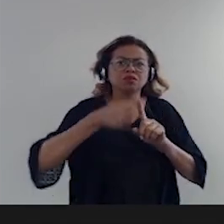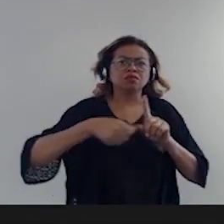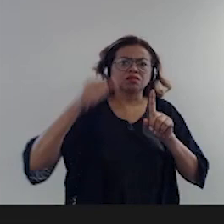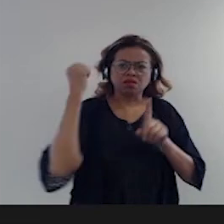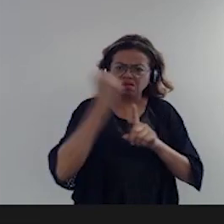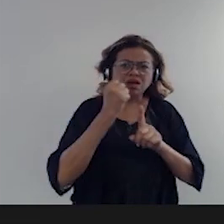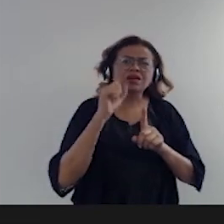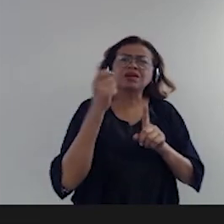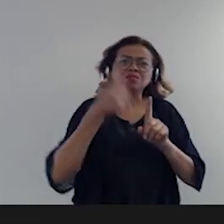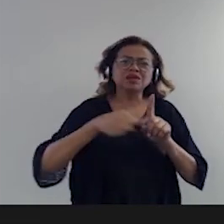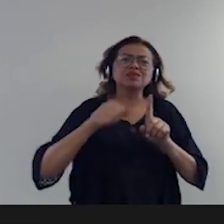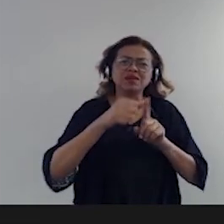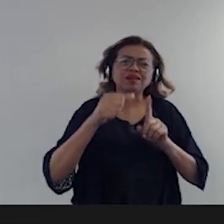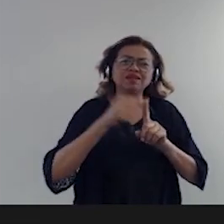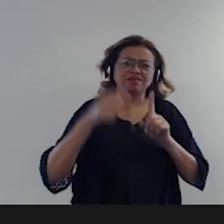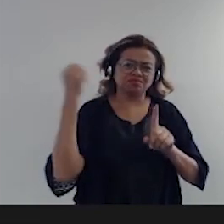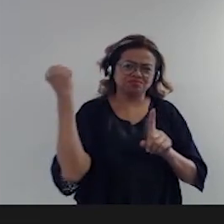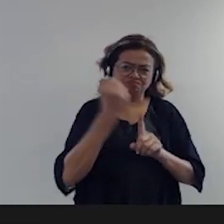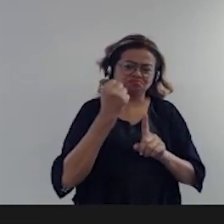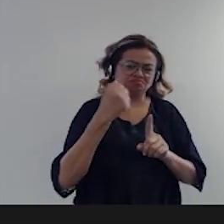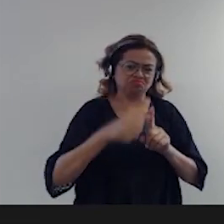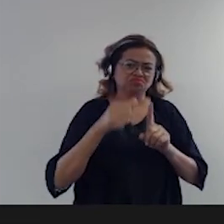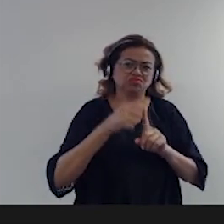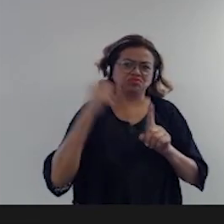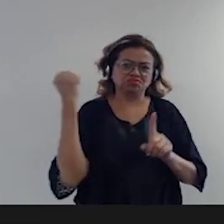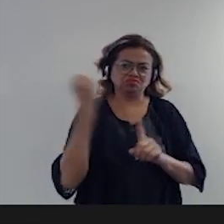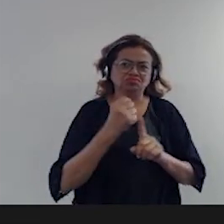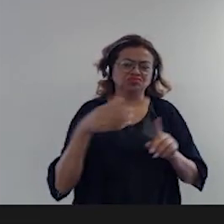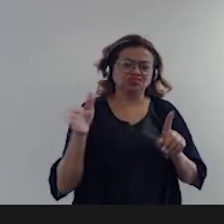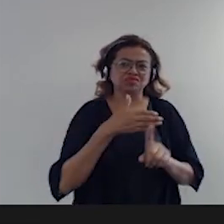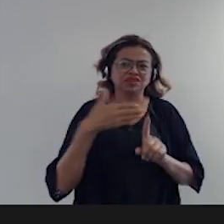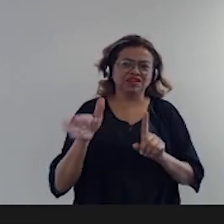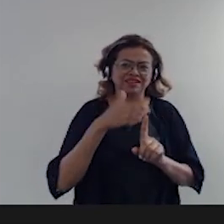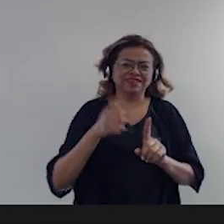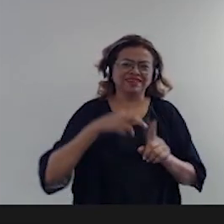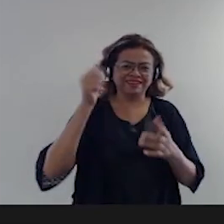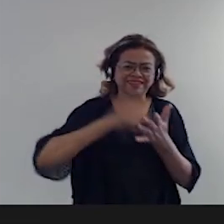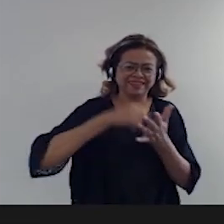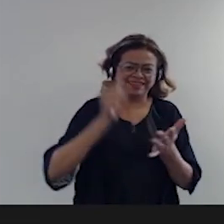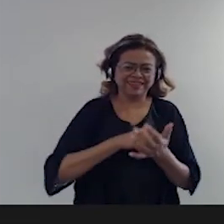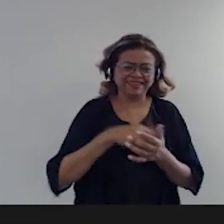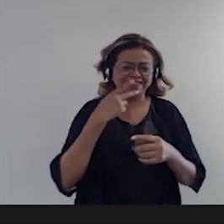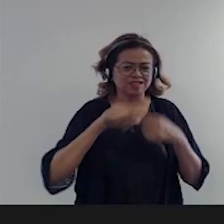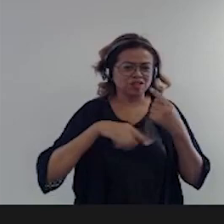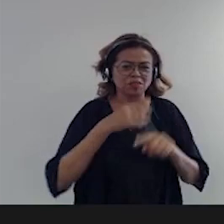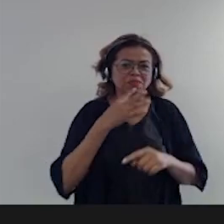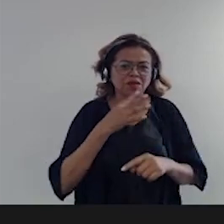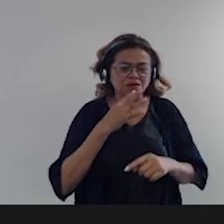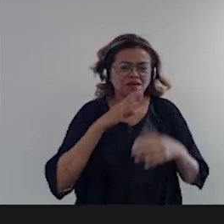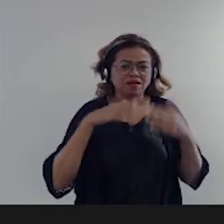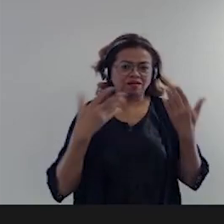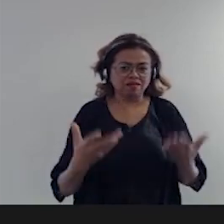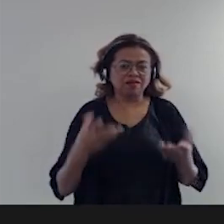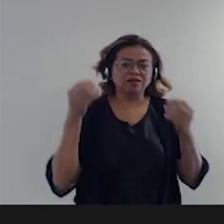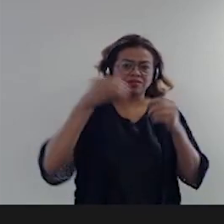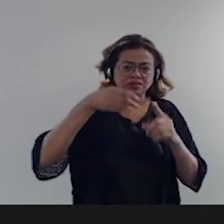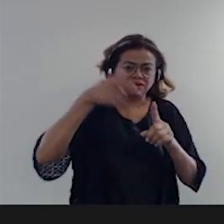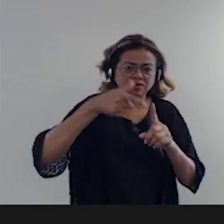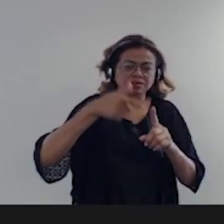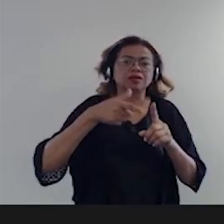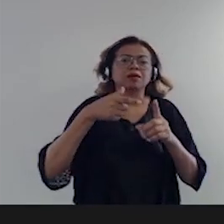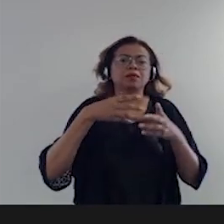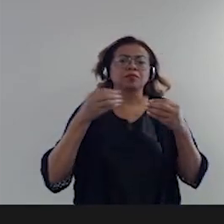membros da sociedade, não reconhece as suas diferenças, não reconhece as particularidades que essa